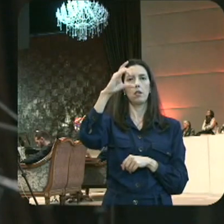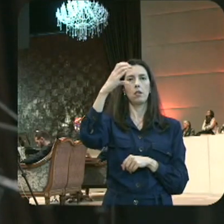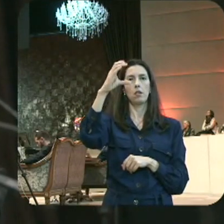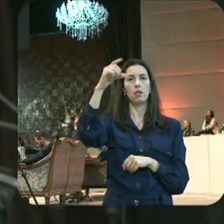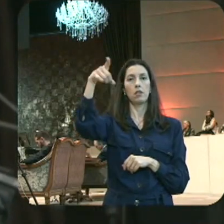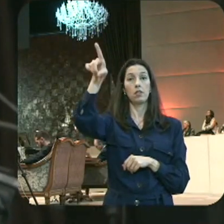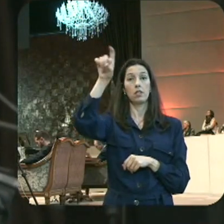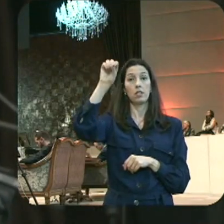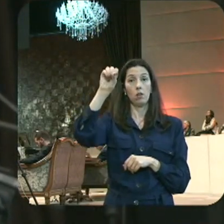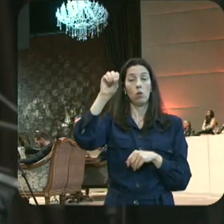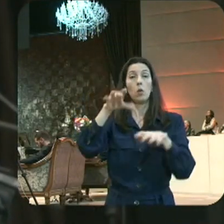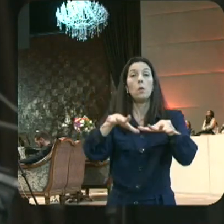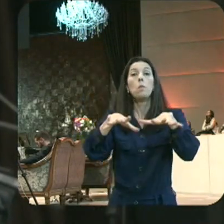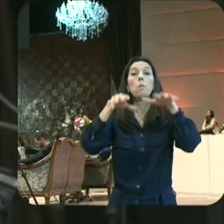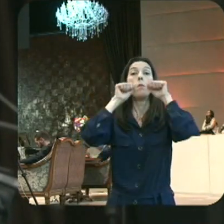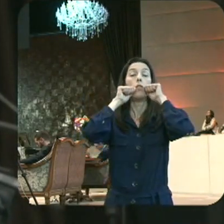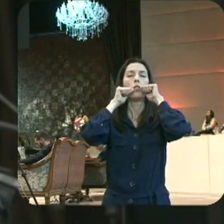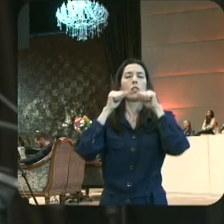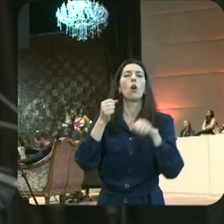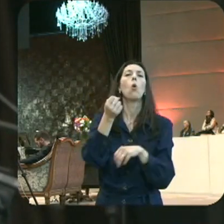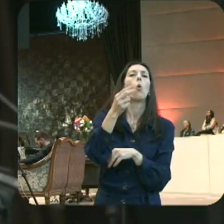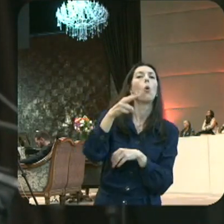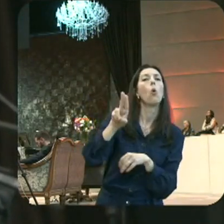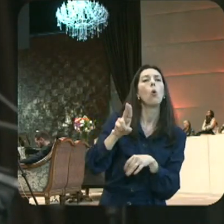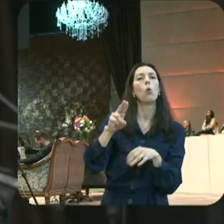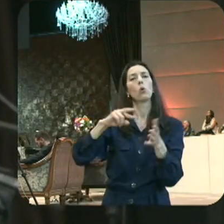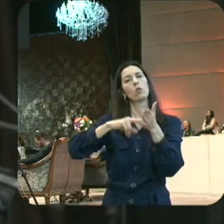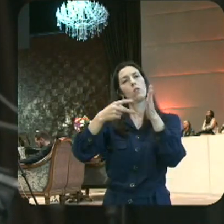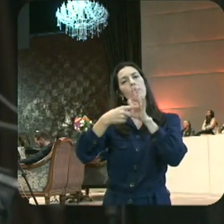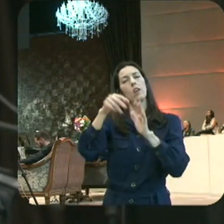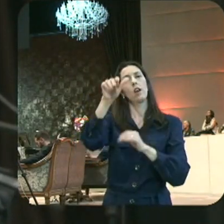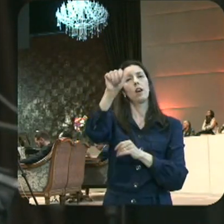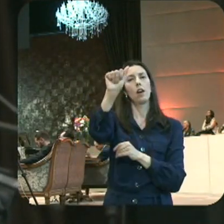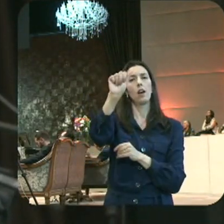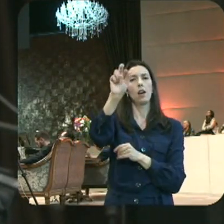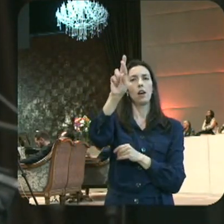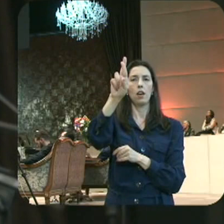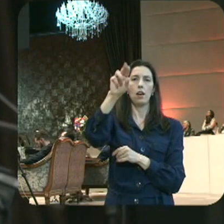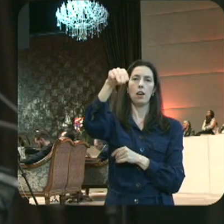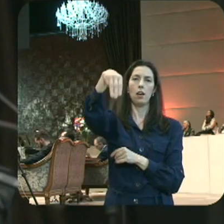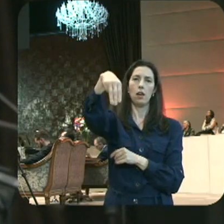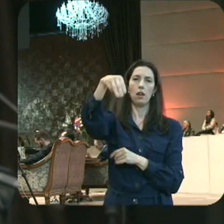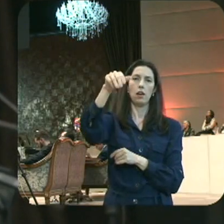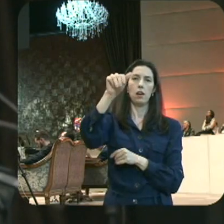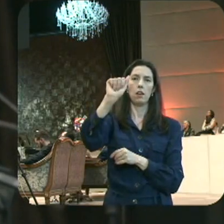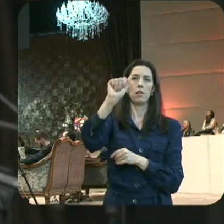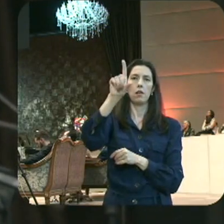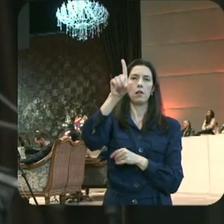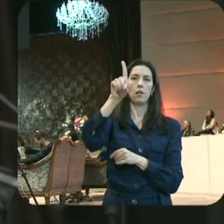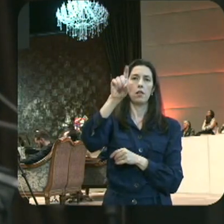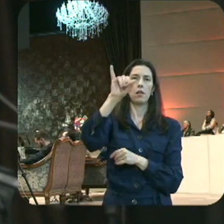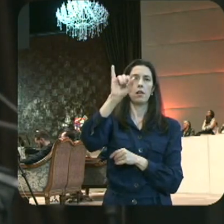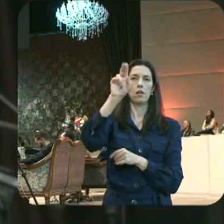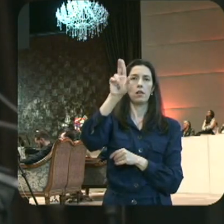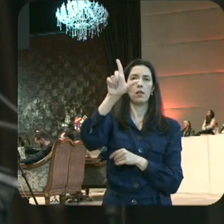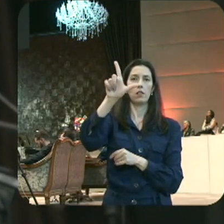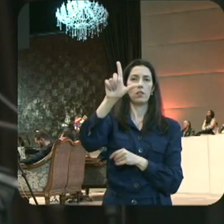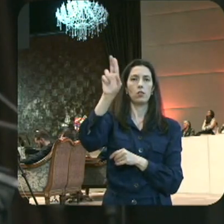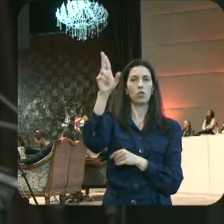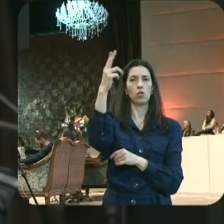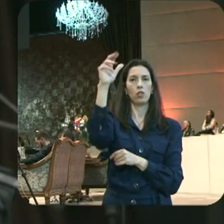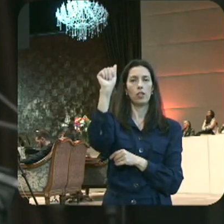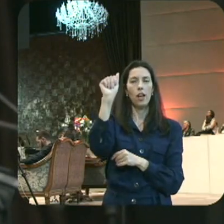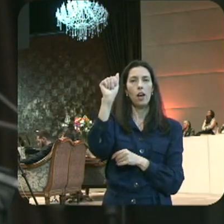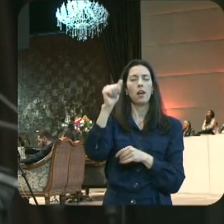armadilha. Olha que coisa diferente, né? Por quê? Porque o autor, né, quando